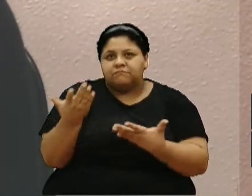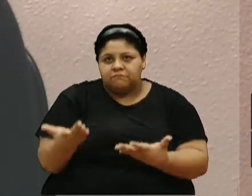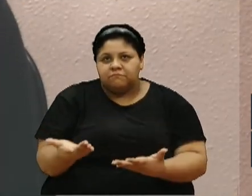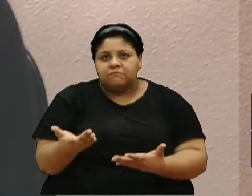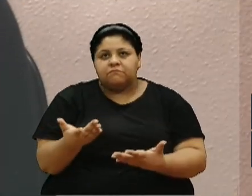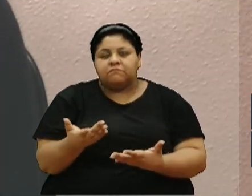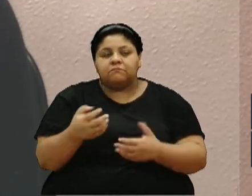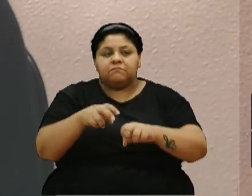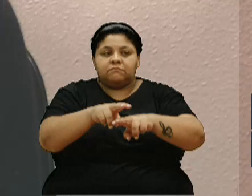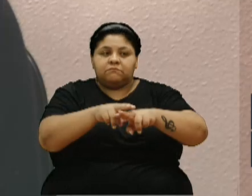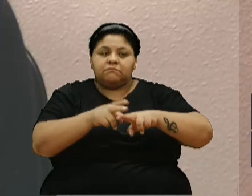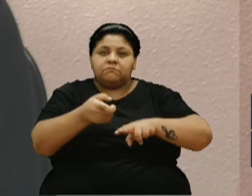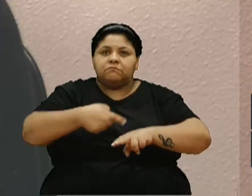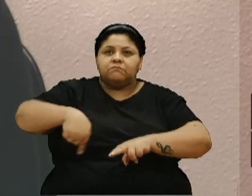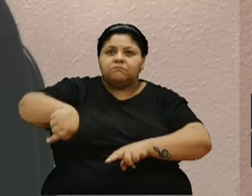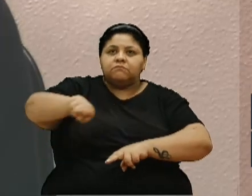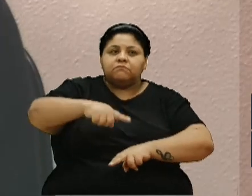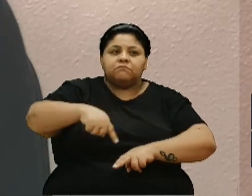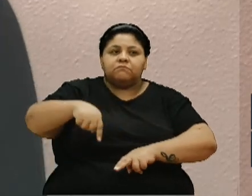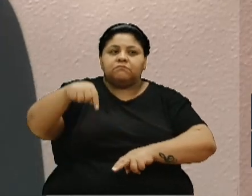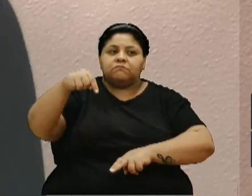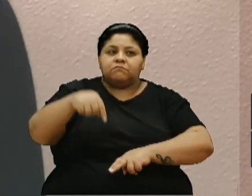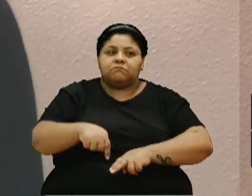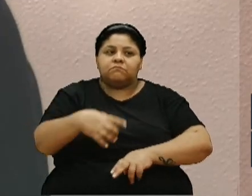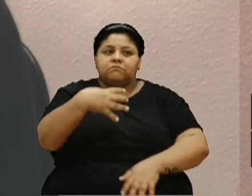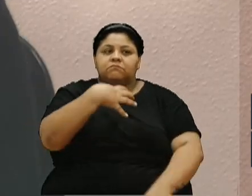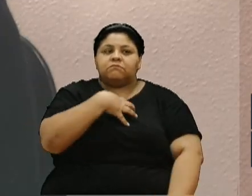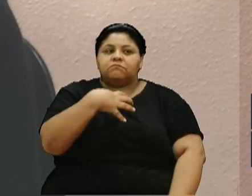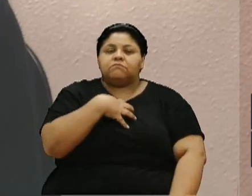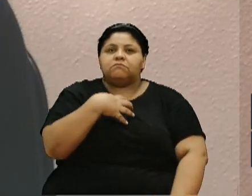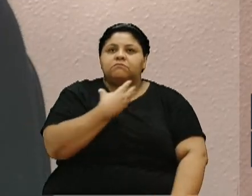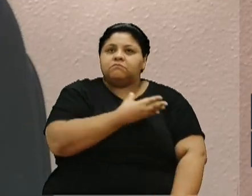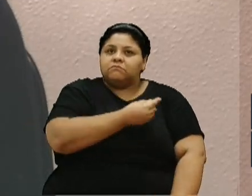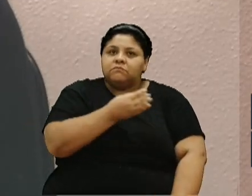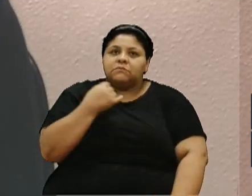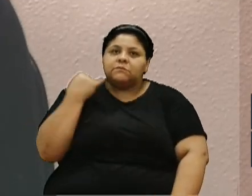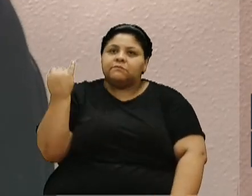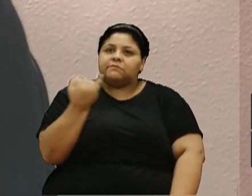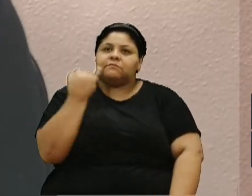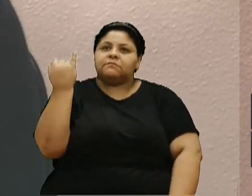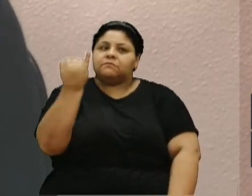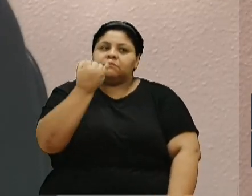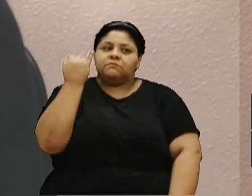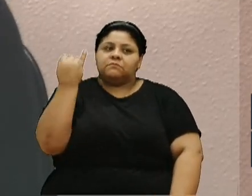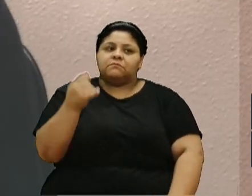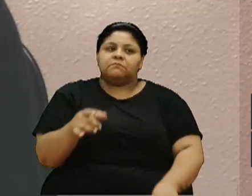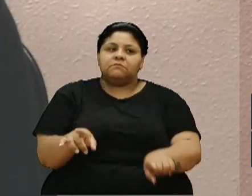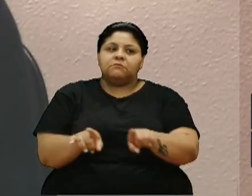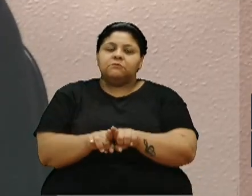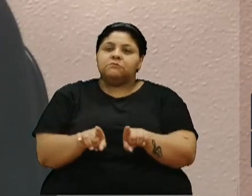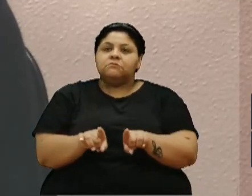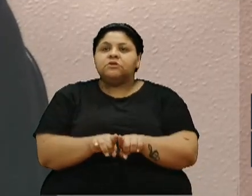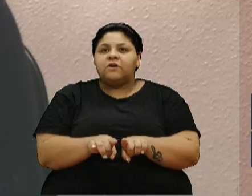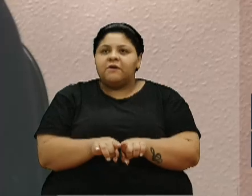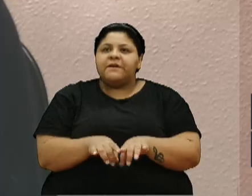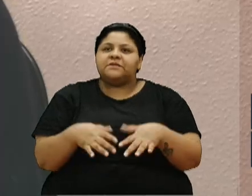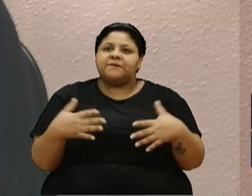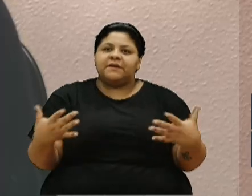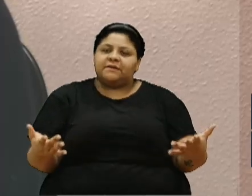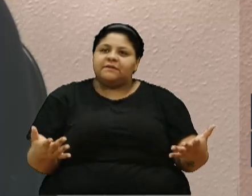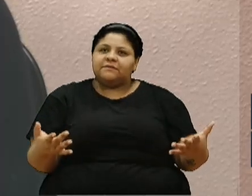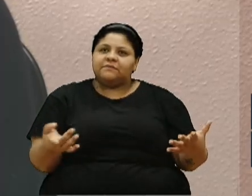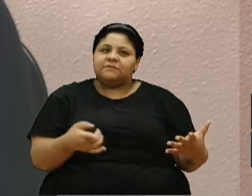para isso, nós estamos, de uma forma bastante importante, buscando ampliar a rede. Estamos,